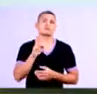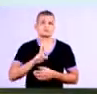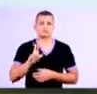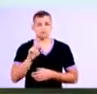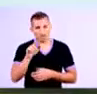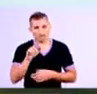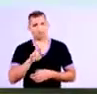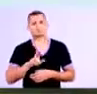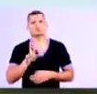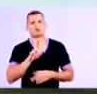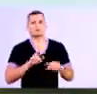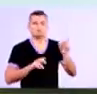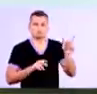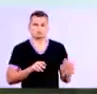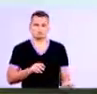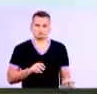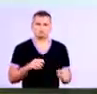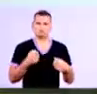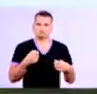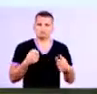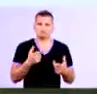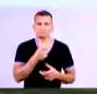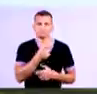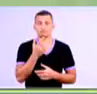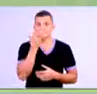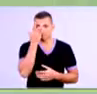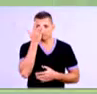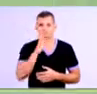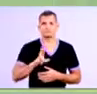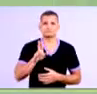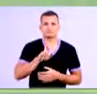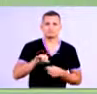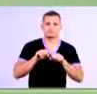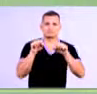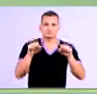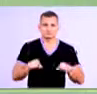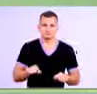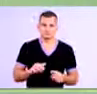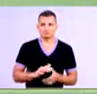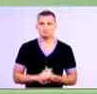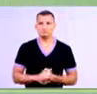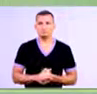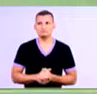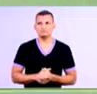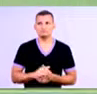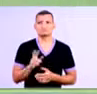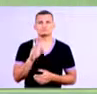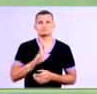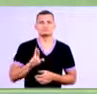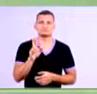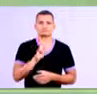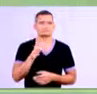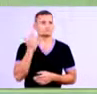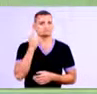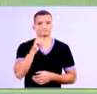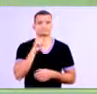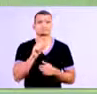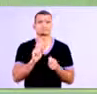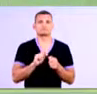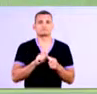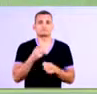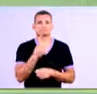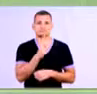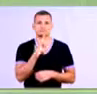tem que definir as coisas para que ele possa usar com facilidade. O usuário não consegue realizar essas operações